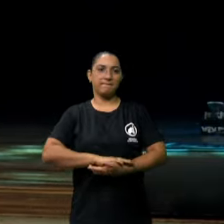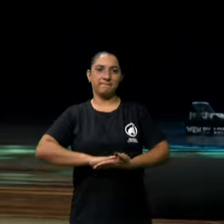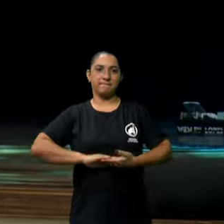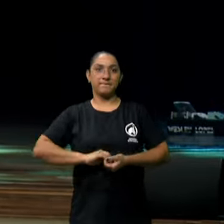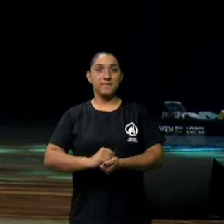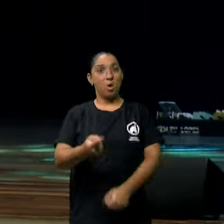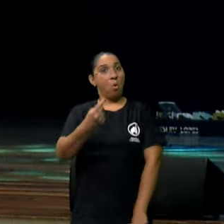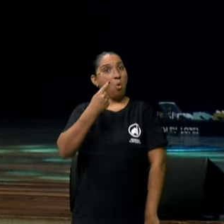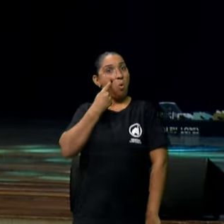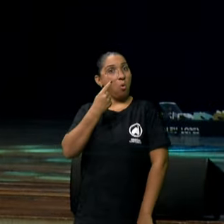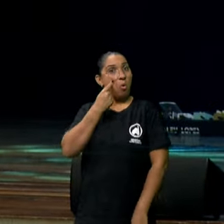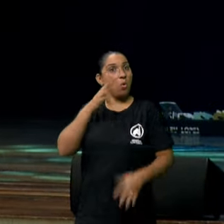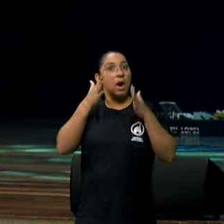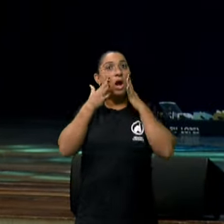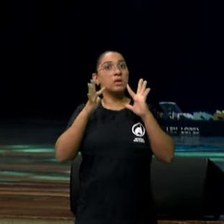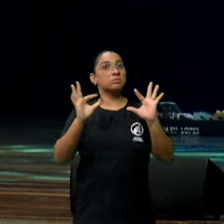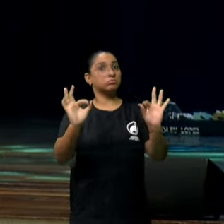olha aqui